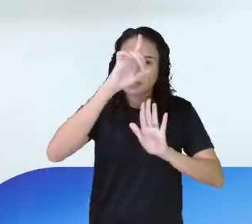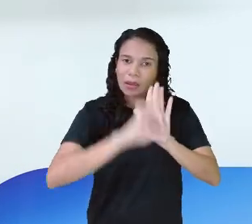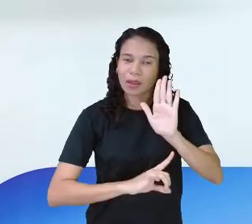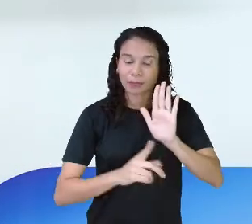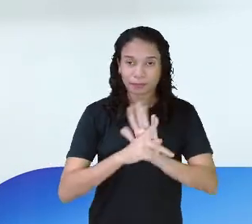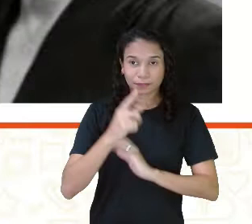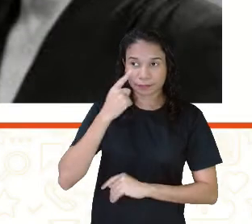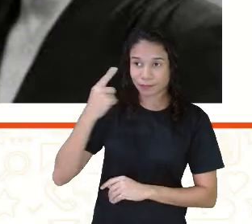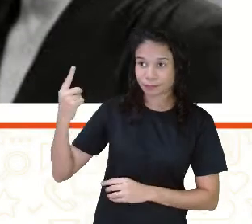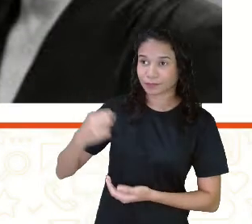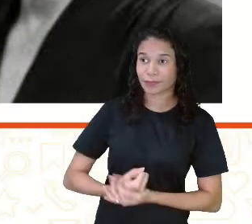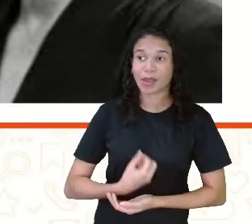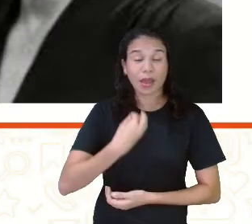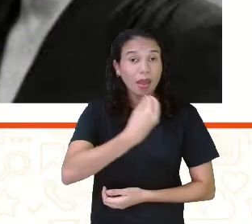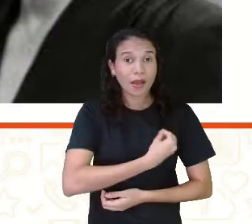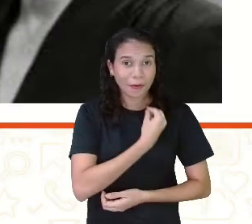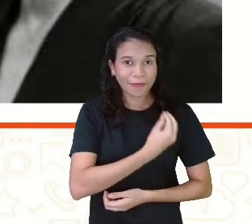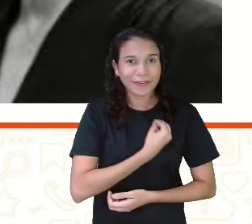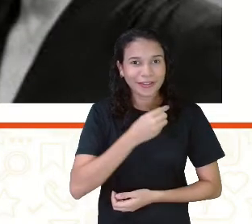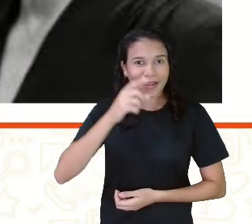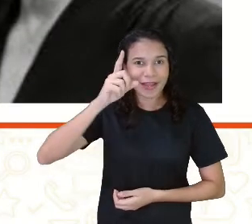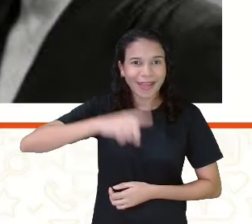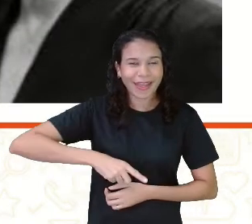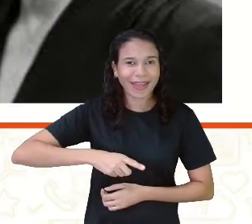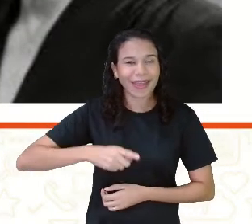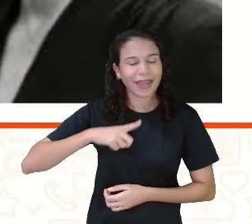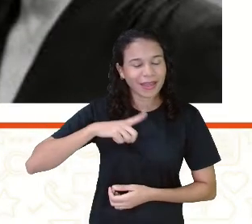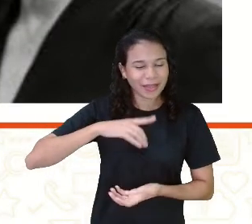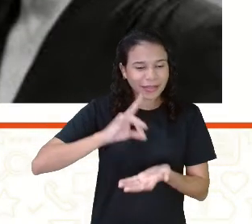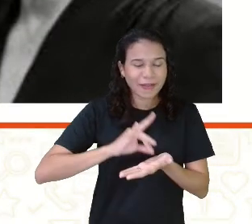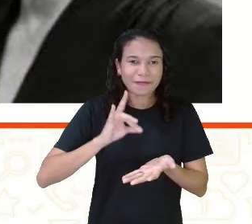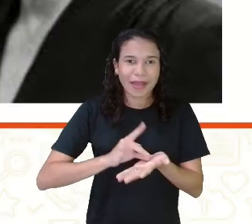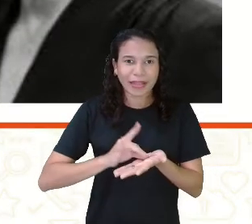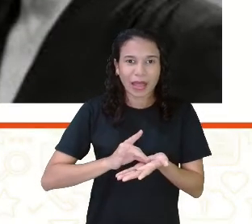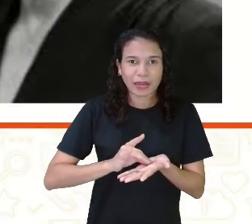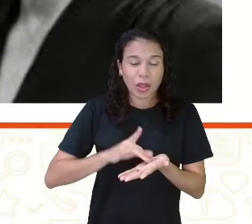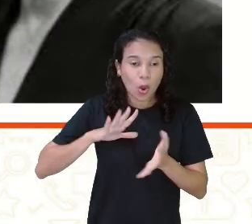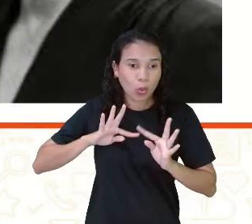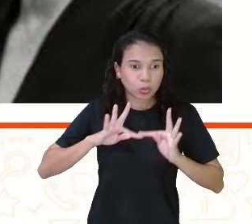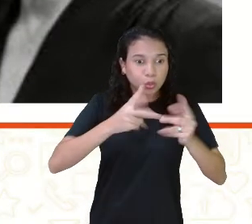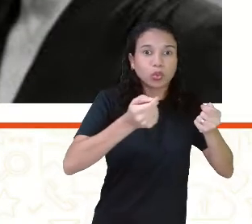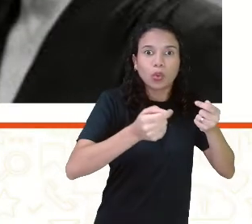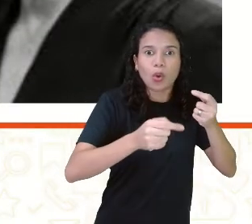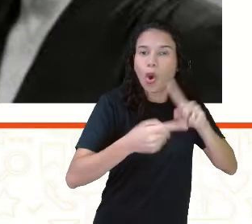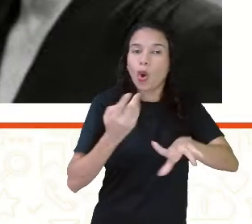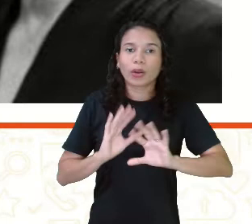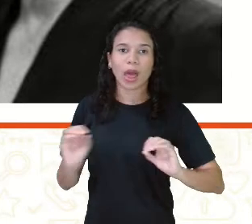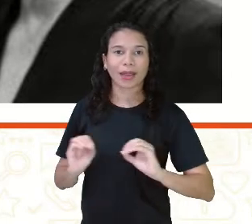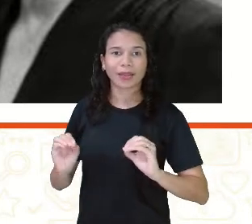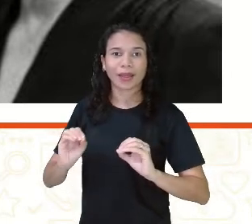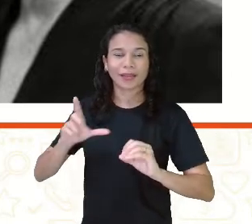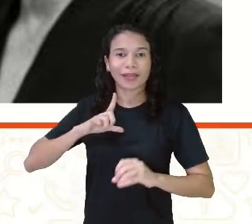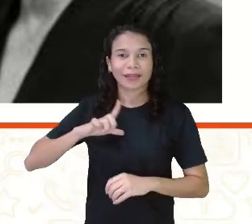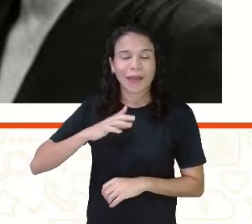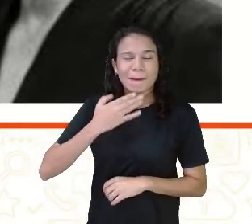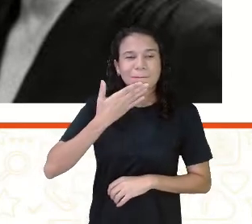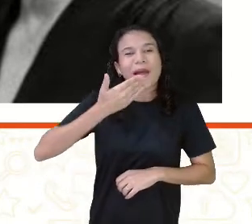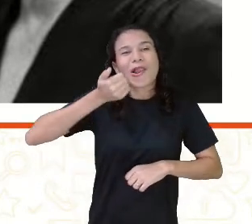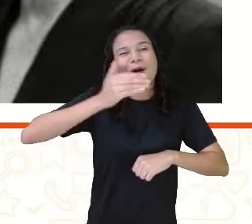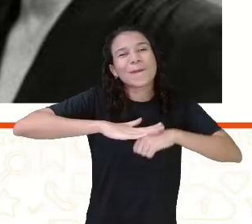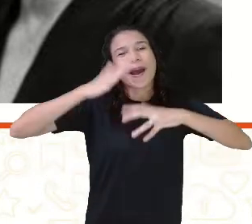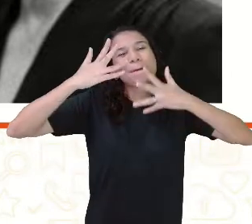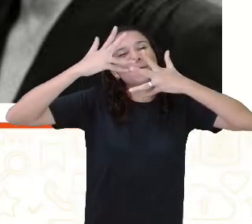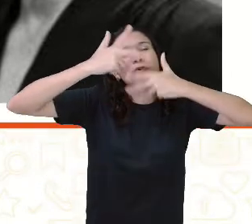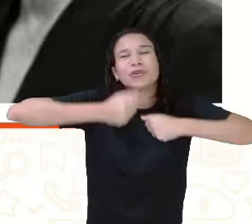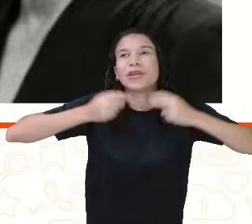dizia assim: a vida é uma aventura ousada ou nada. Né? As melhores e as mais lindas coisas do